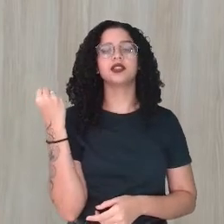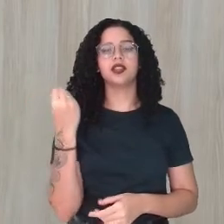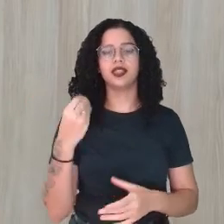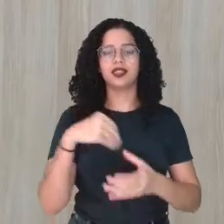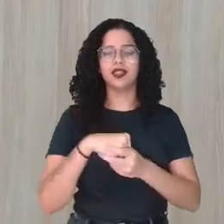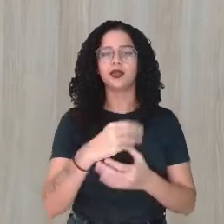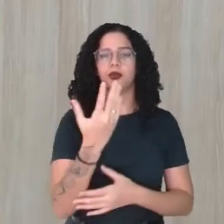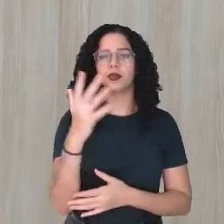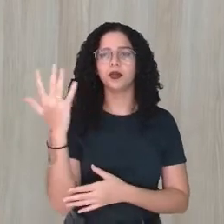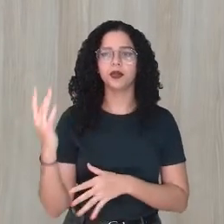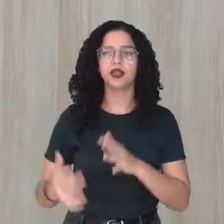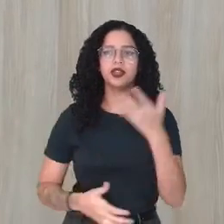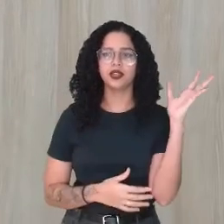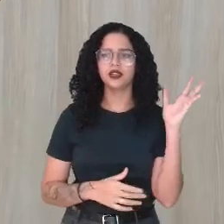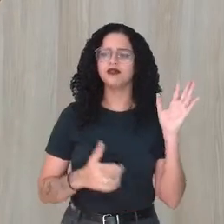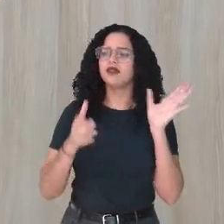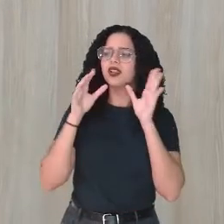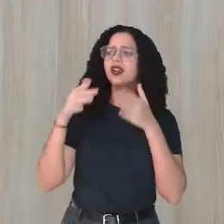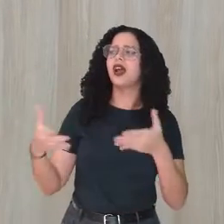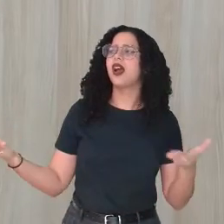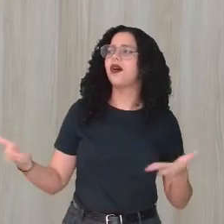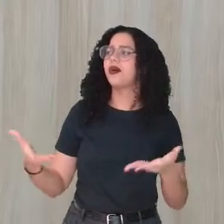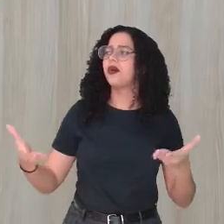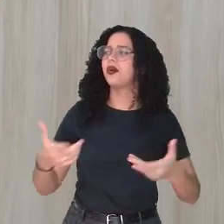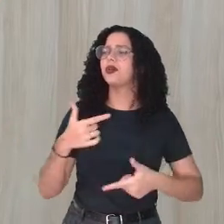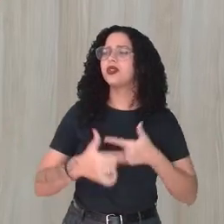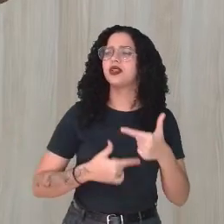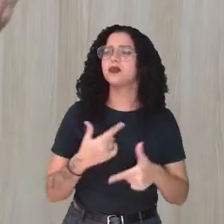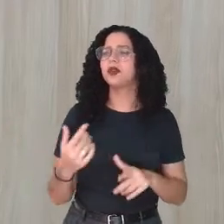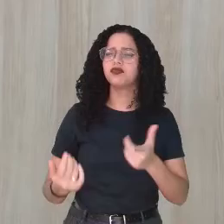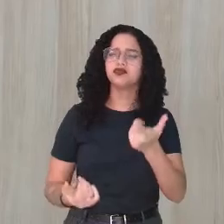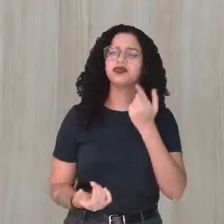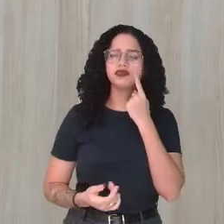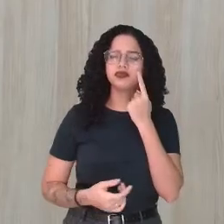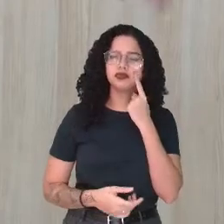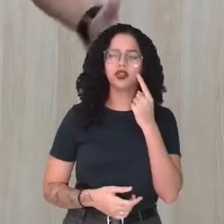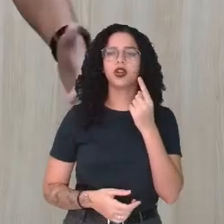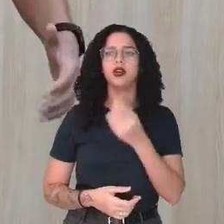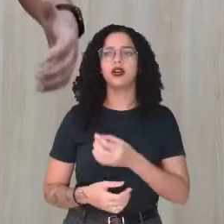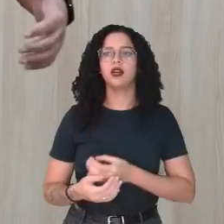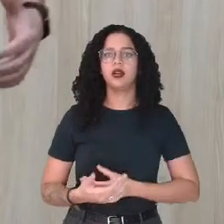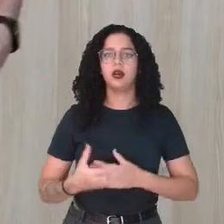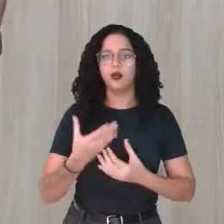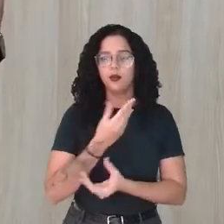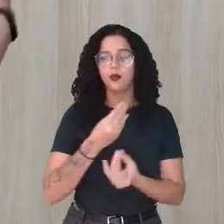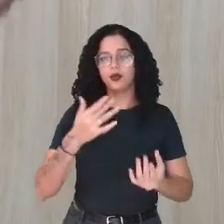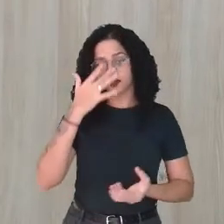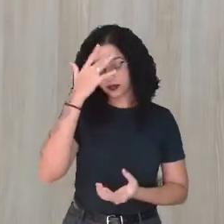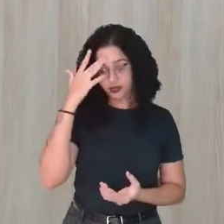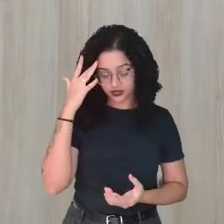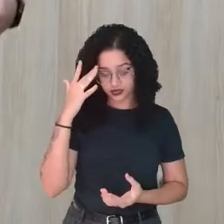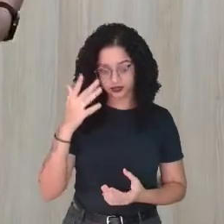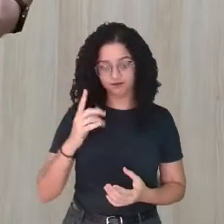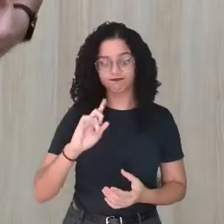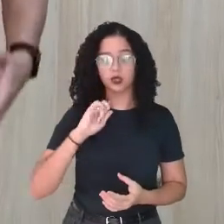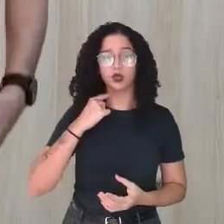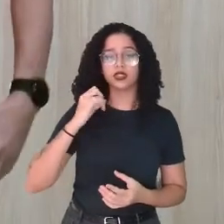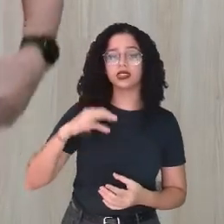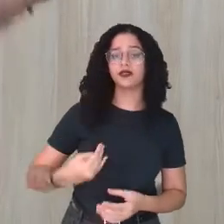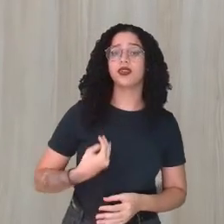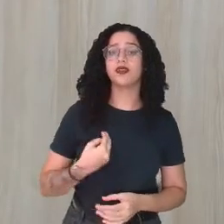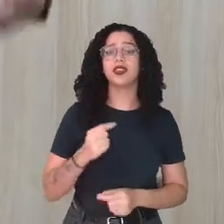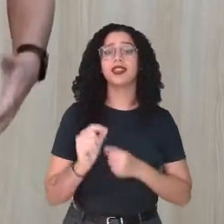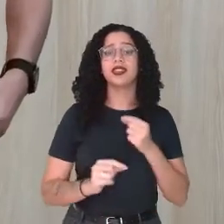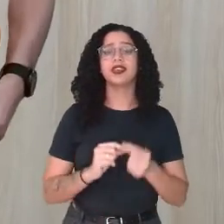meio ambiente. E em relação ao trabalho, né? E aí você vê a grande quantidade de pessoas nos lixões sobrevivendo de quê?